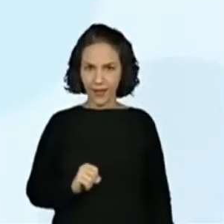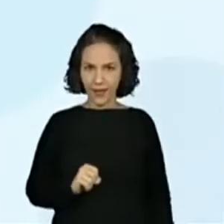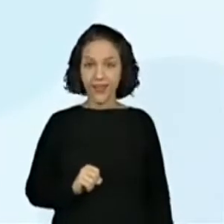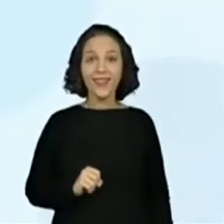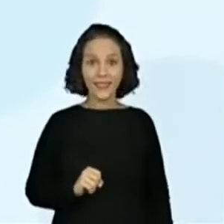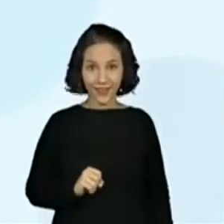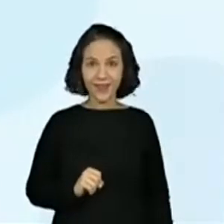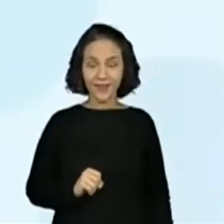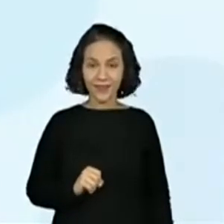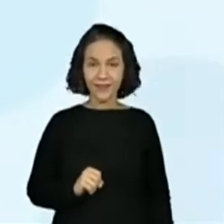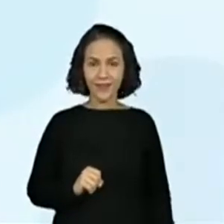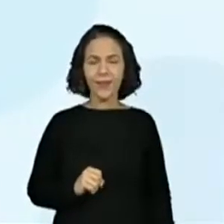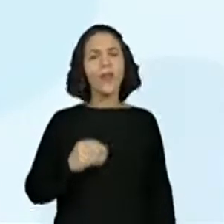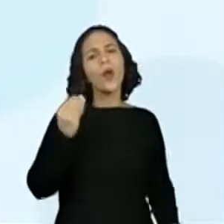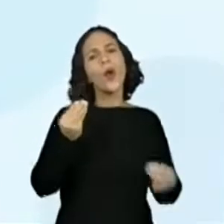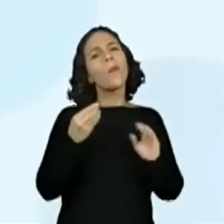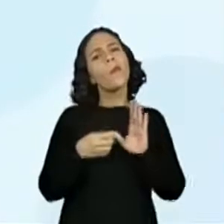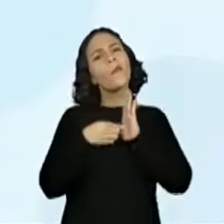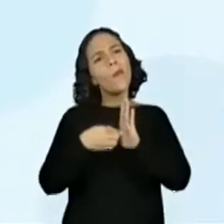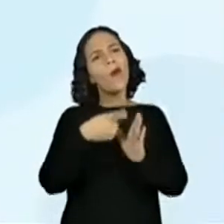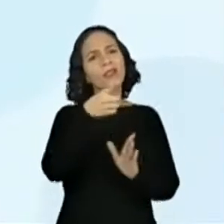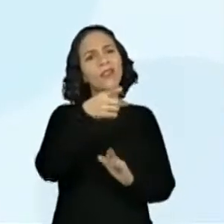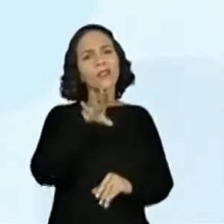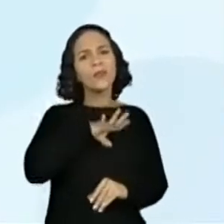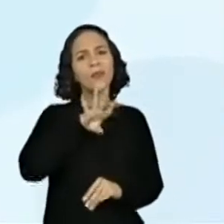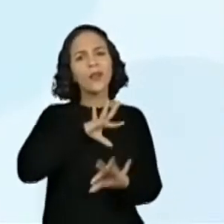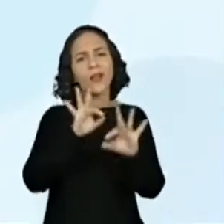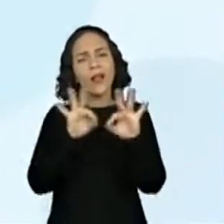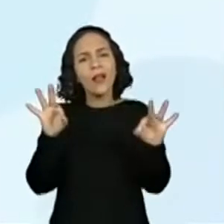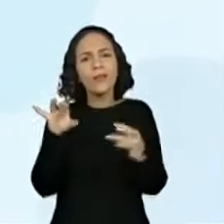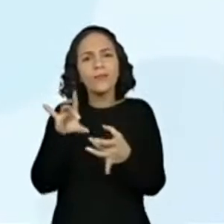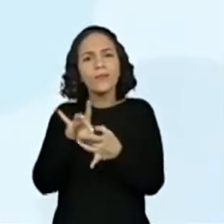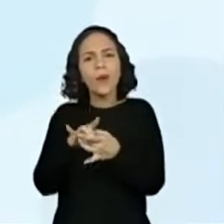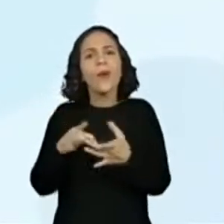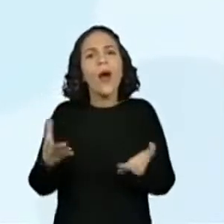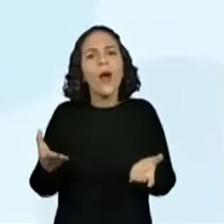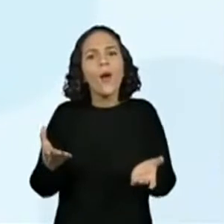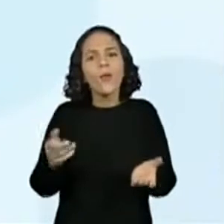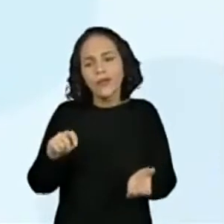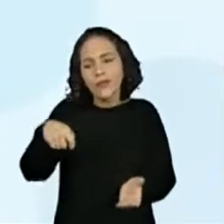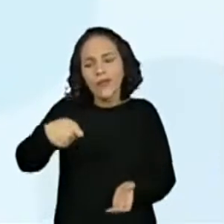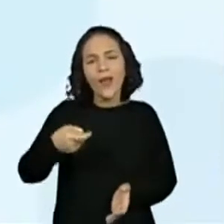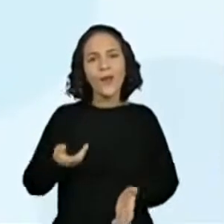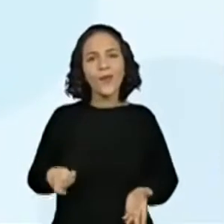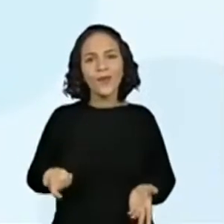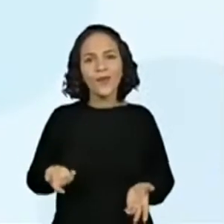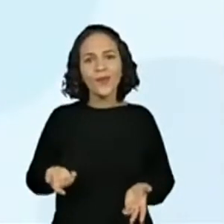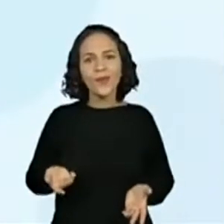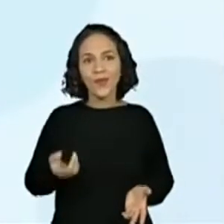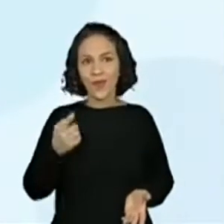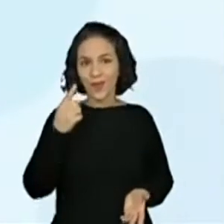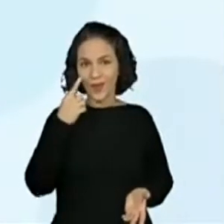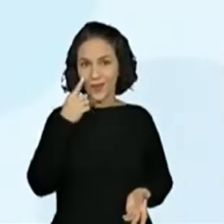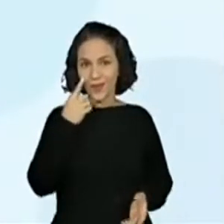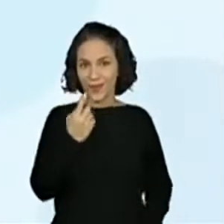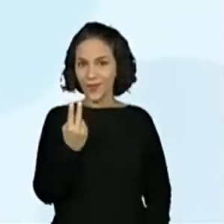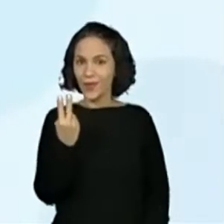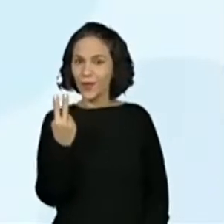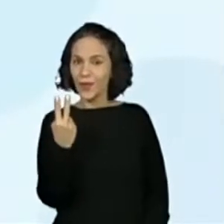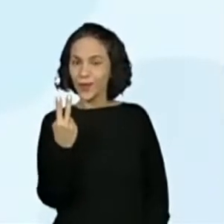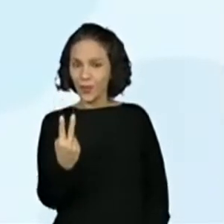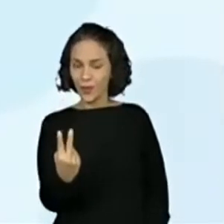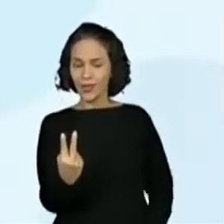29. Como representaríamos esse número? Então, por meio de algarismos. Seria o 2 na posição